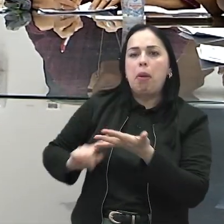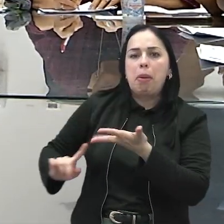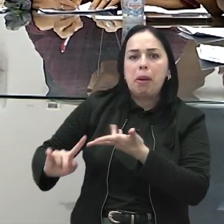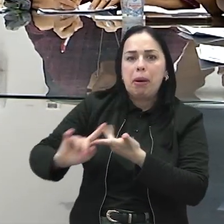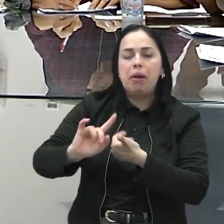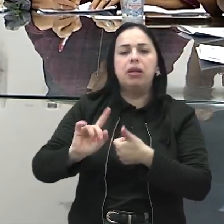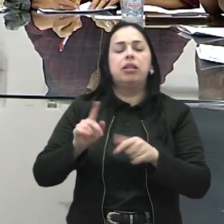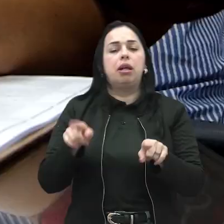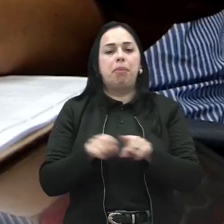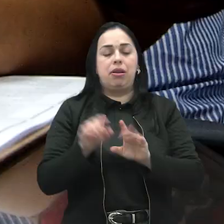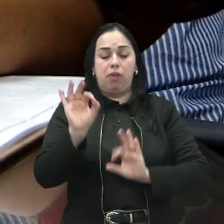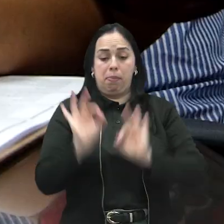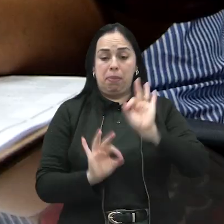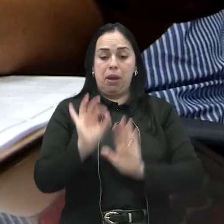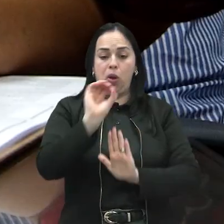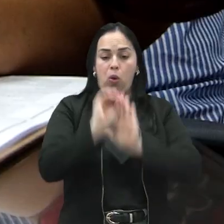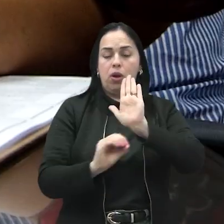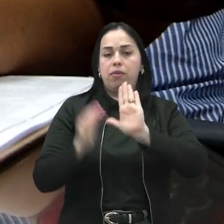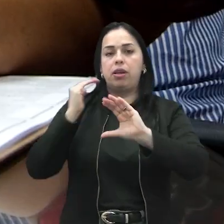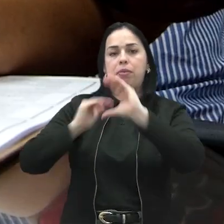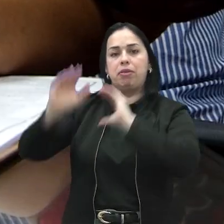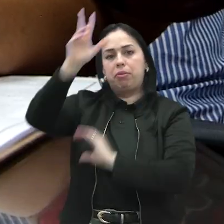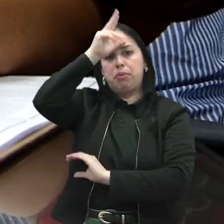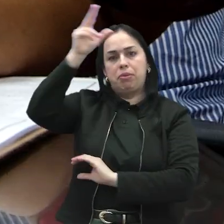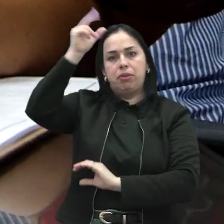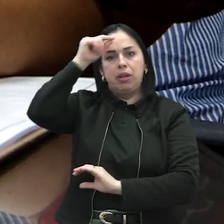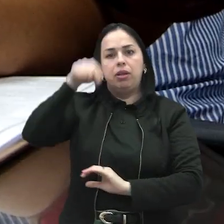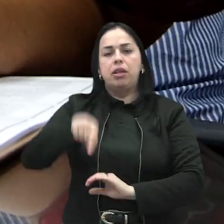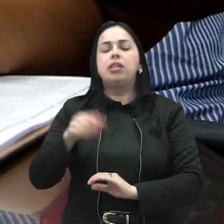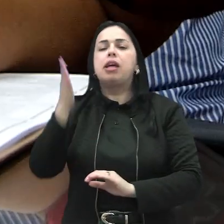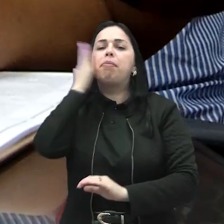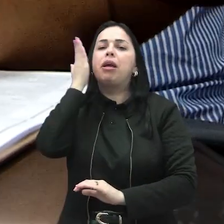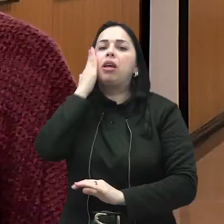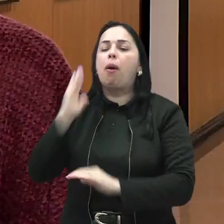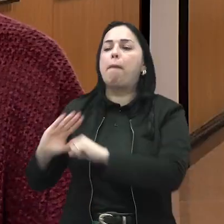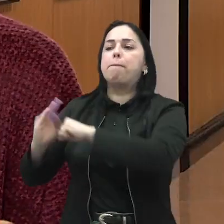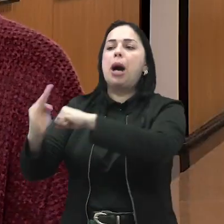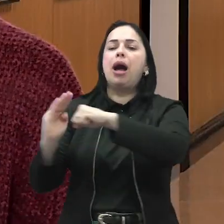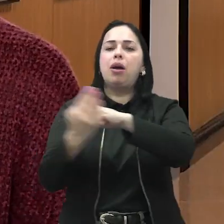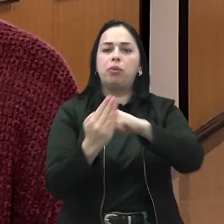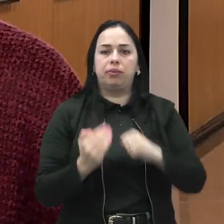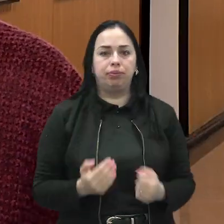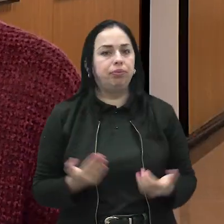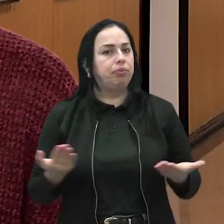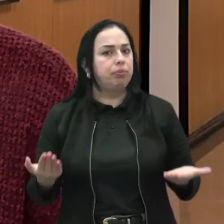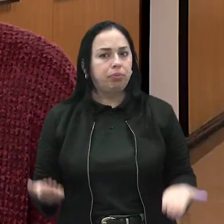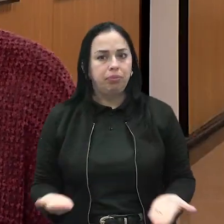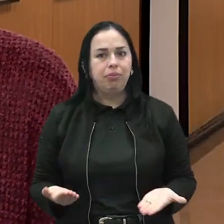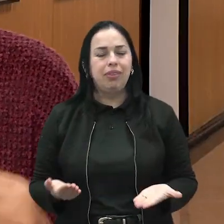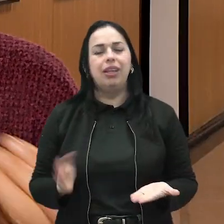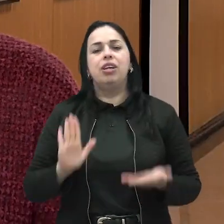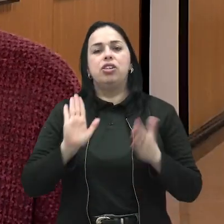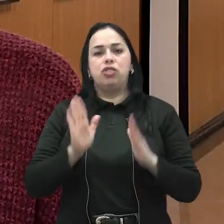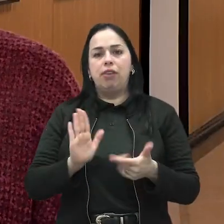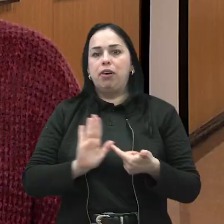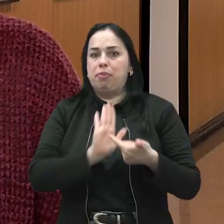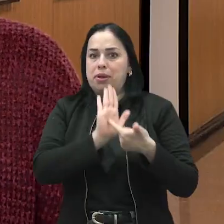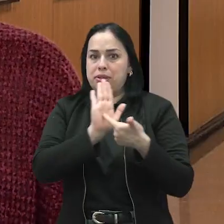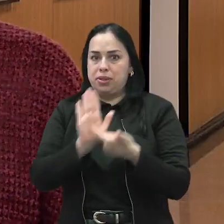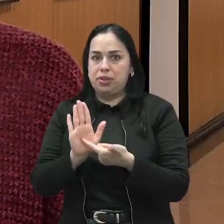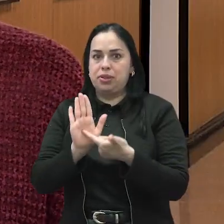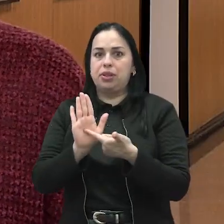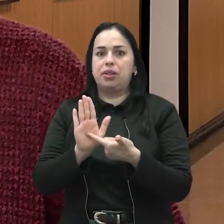encaminhar ofícios para a Prefeitura, cobrando informações sobre esses núcleos irregulares. Uma pauta, que é a pauta do dia a dia, que